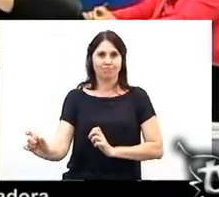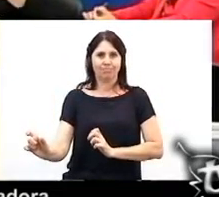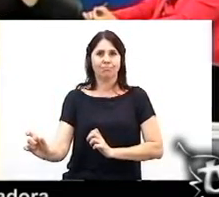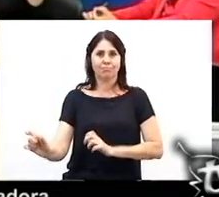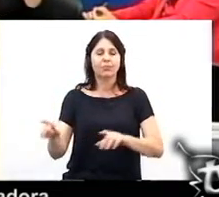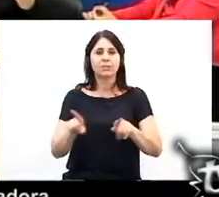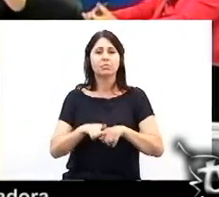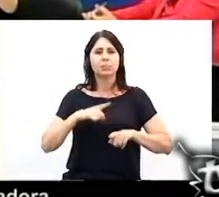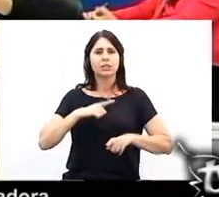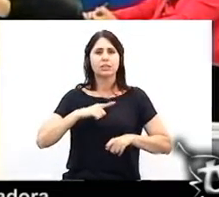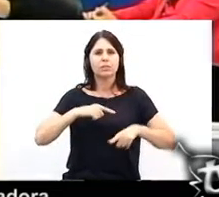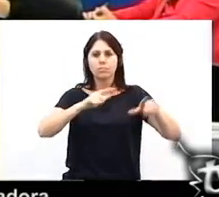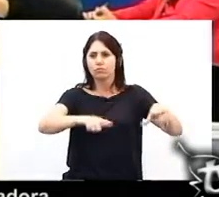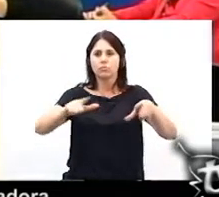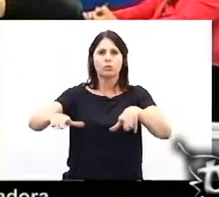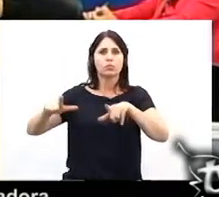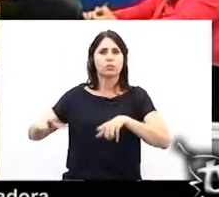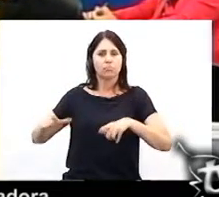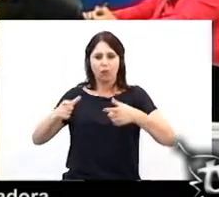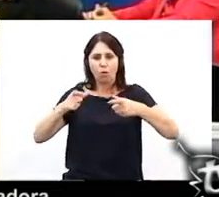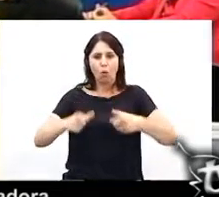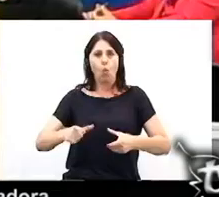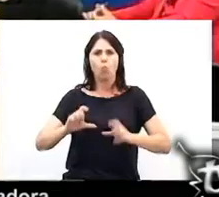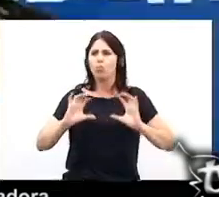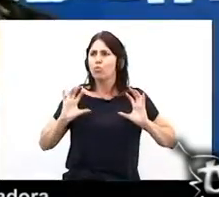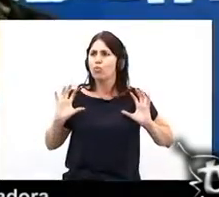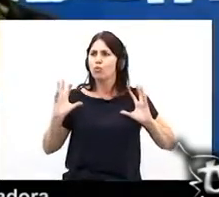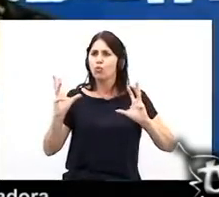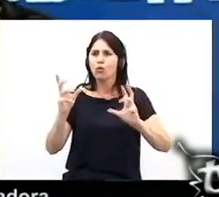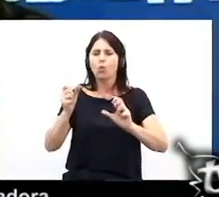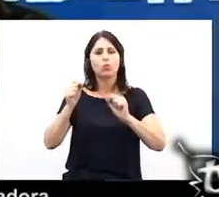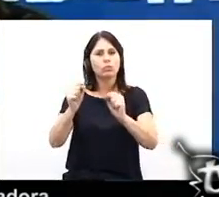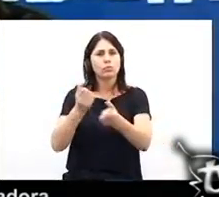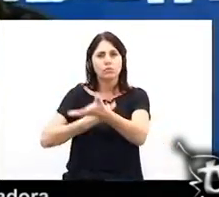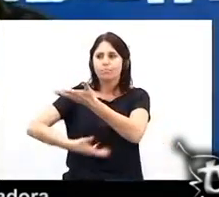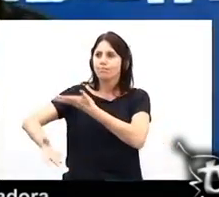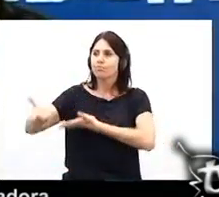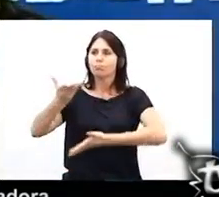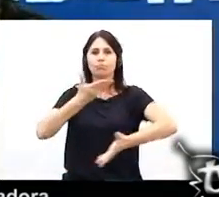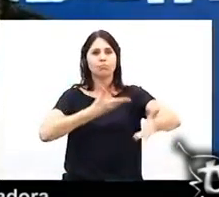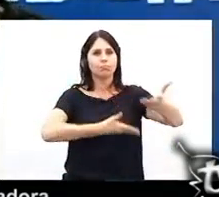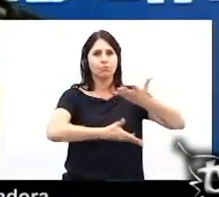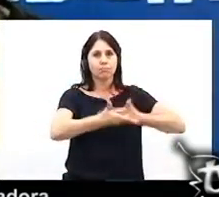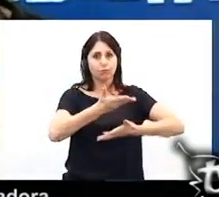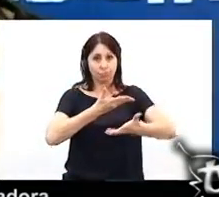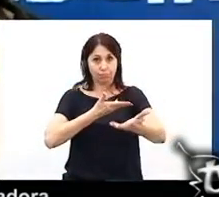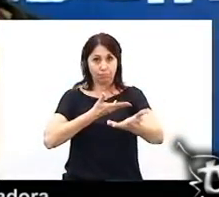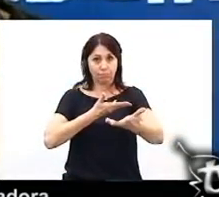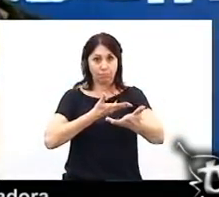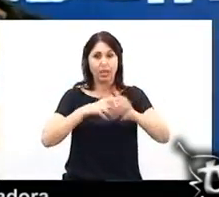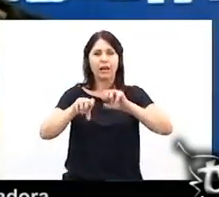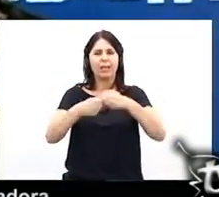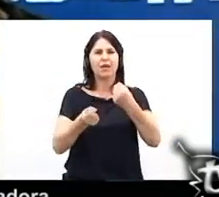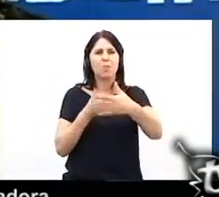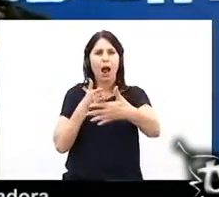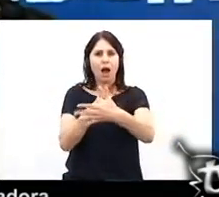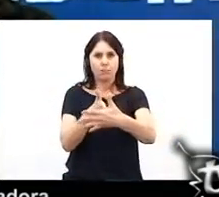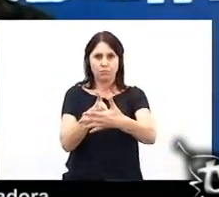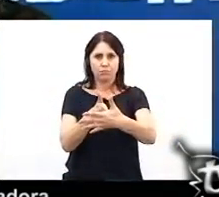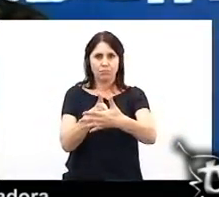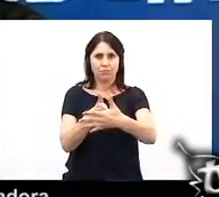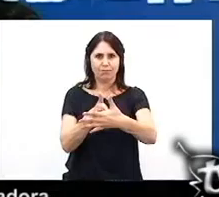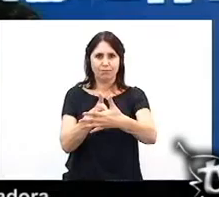jeito, mas não, somos nós é que temos que estar prontos, abertos e ter esse aporte para também